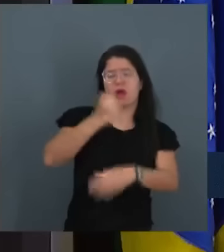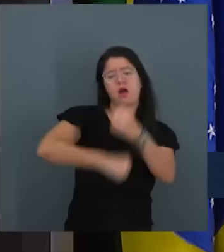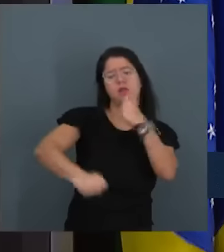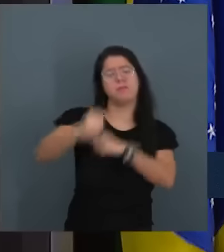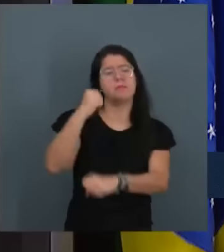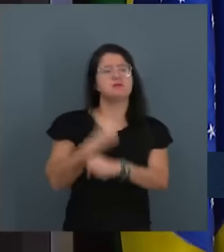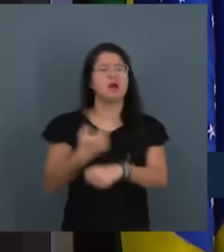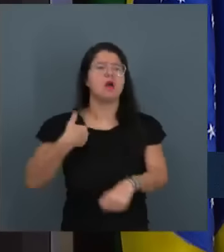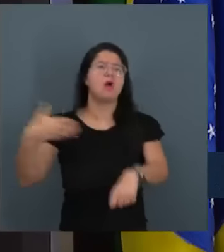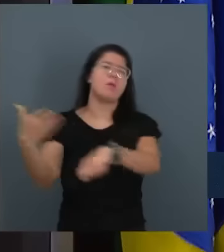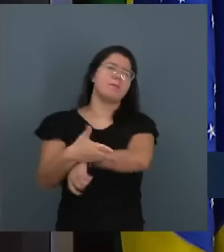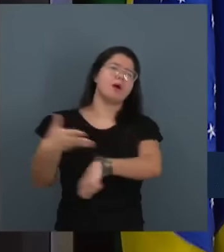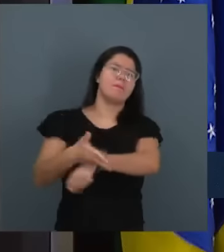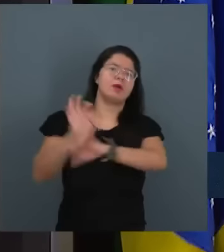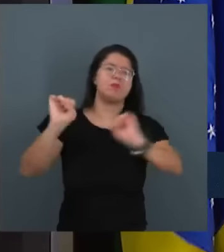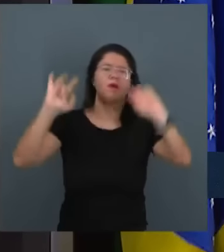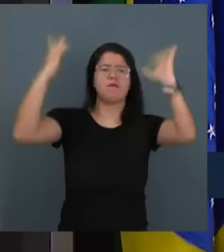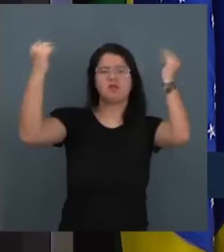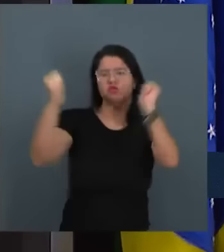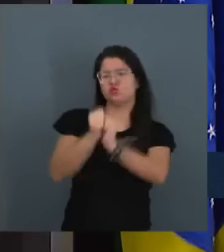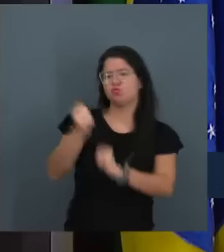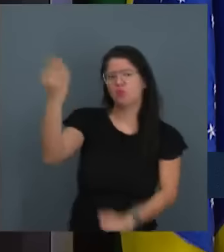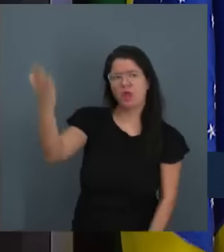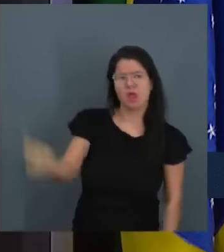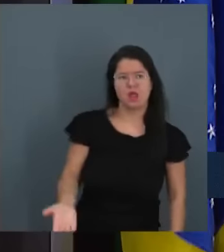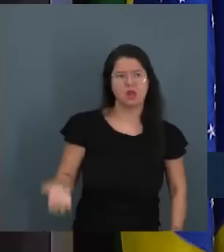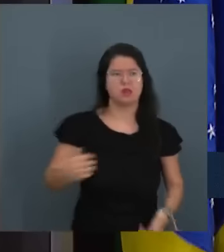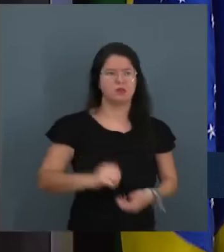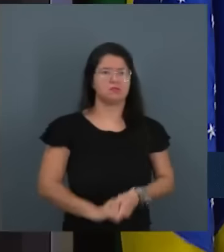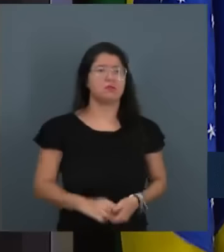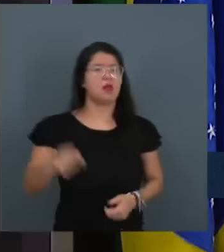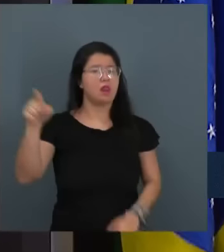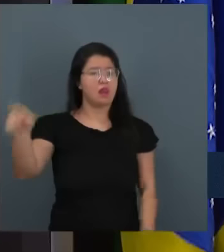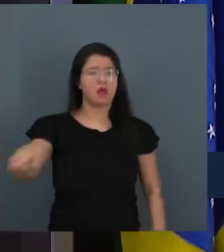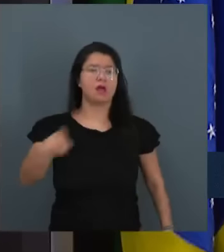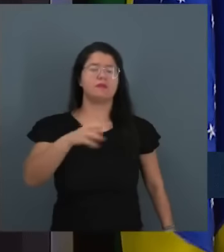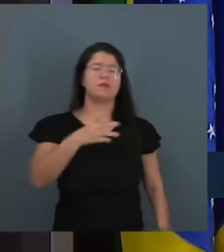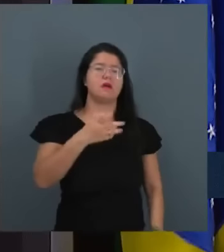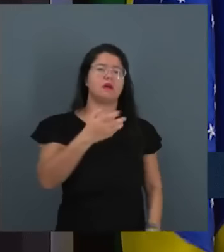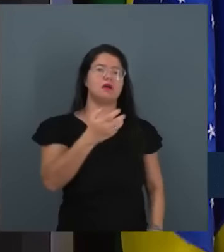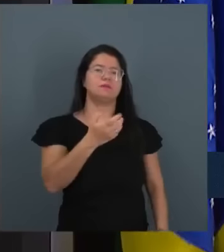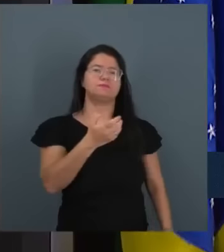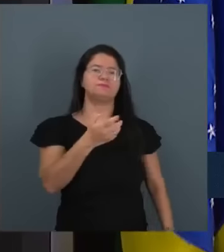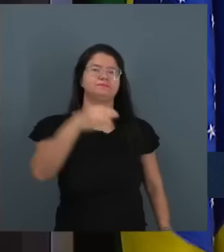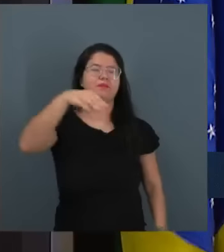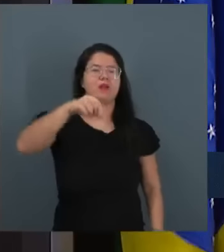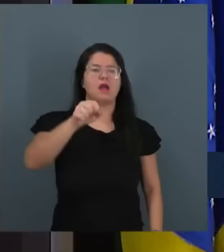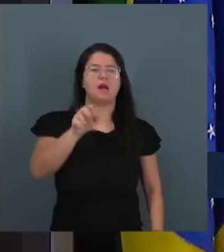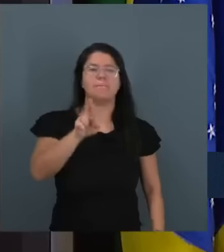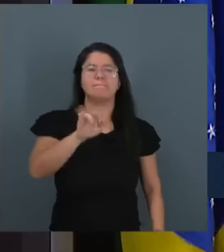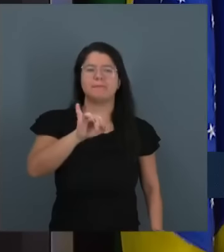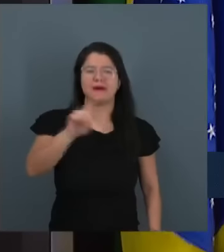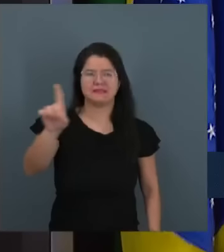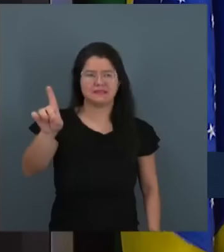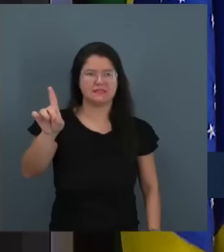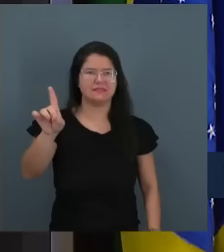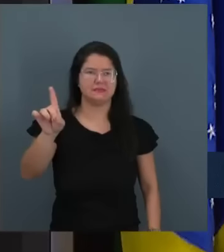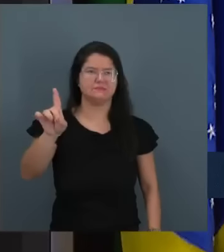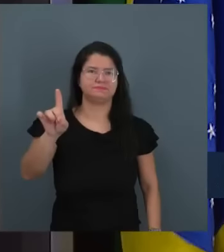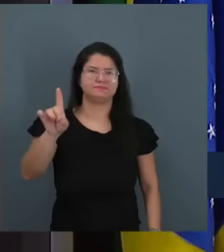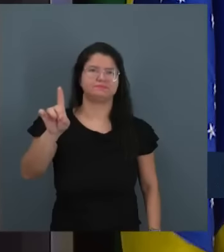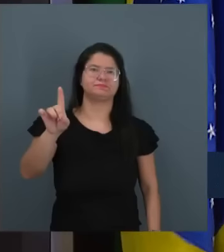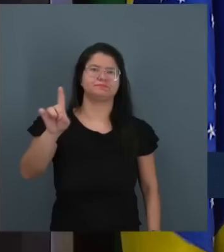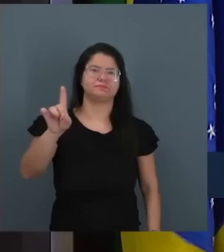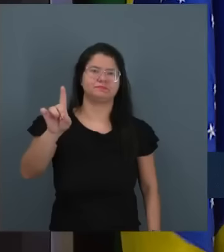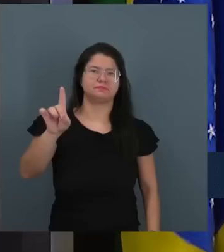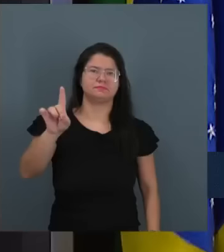de participar de um evento com ele, em Madrid, no Transatlantic, 6º Transatlantic Summit